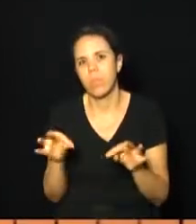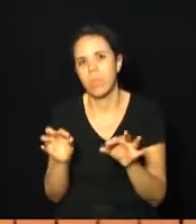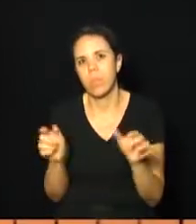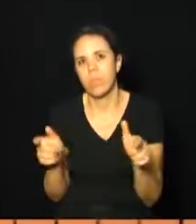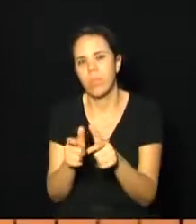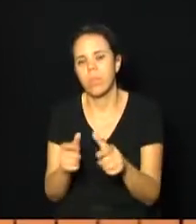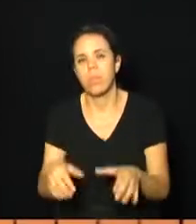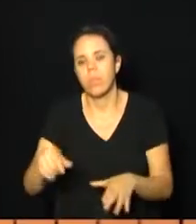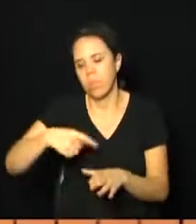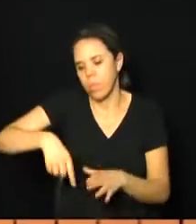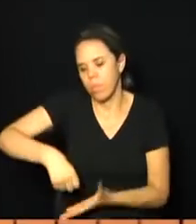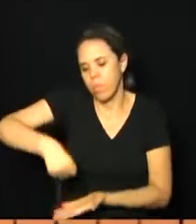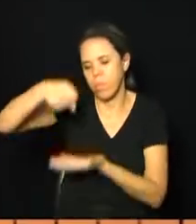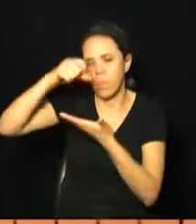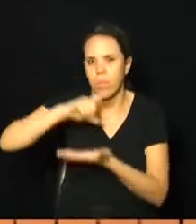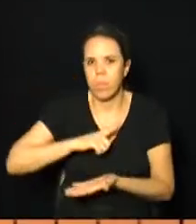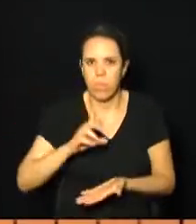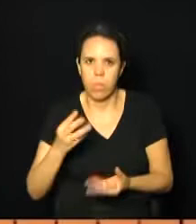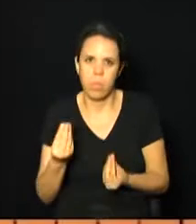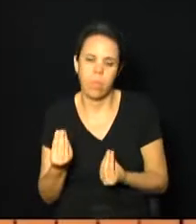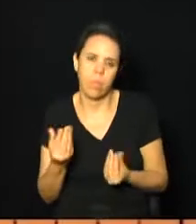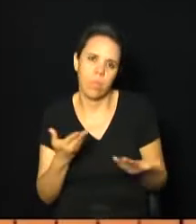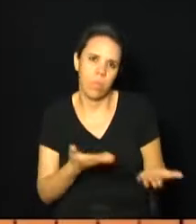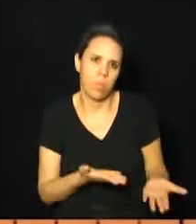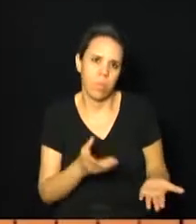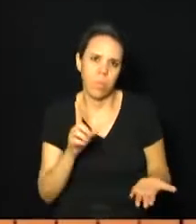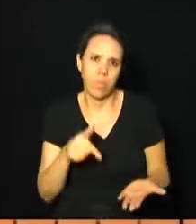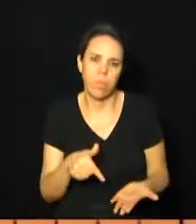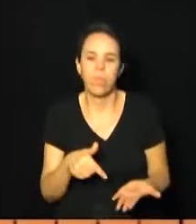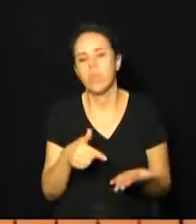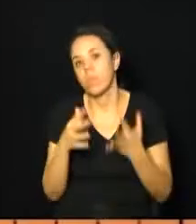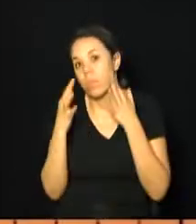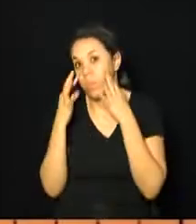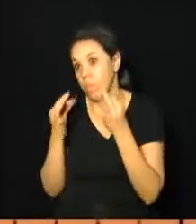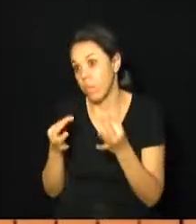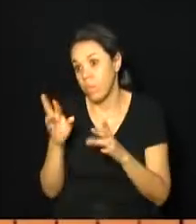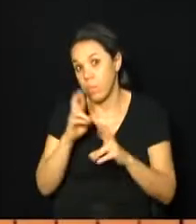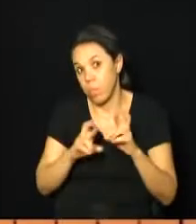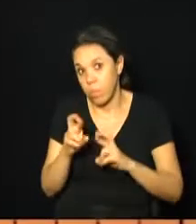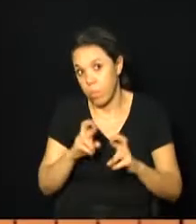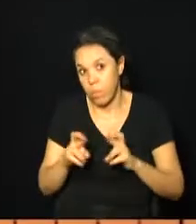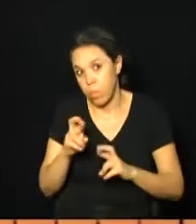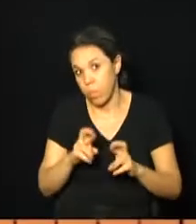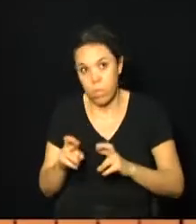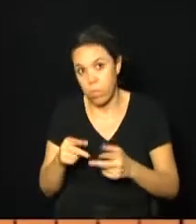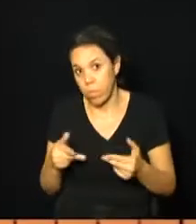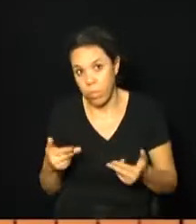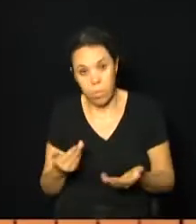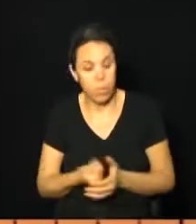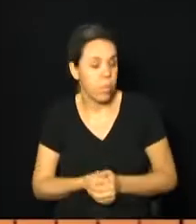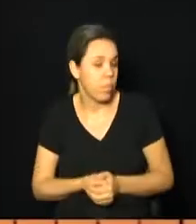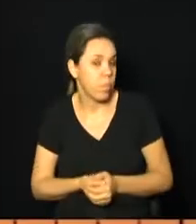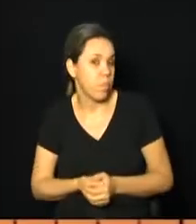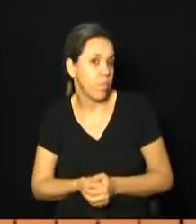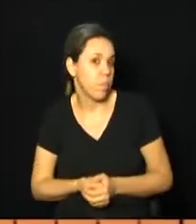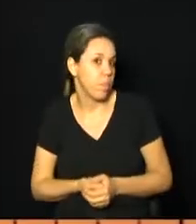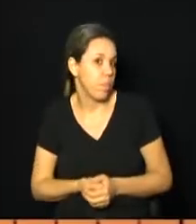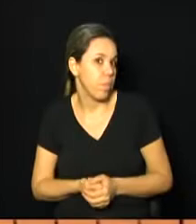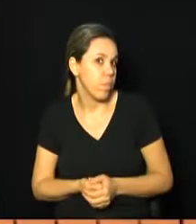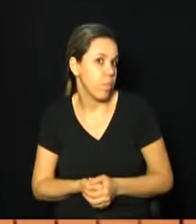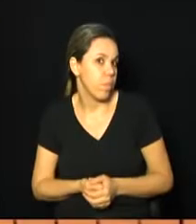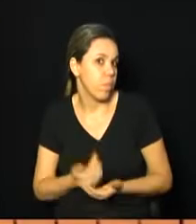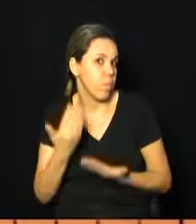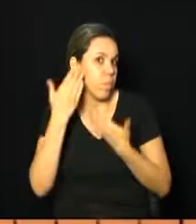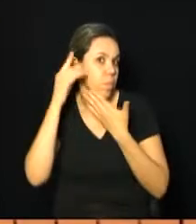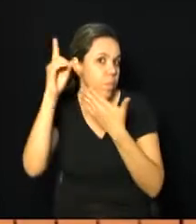poços artesianos, tem muito disso. Então você tem que estar sempre fiscalizando e vendo bastante isso.